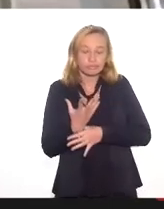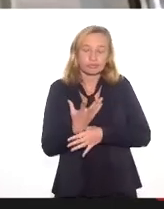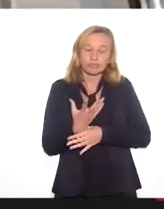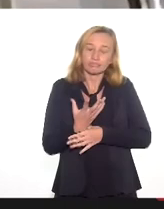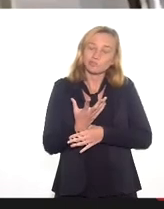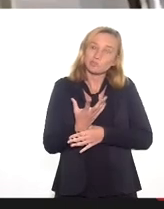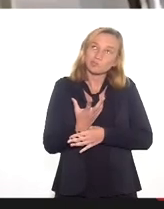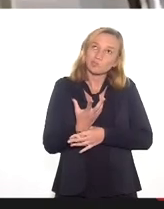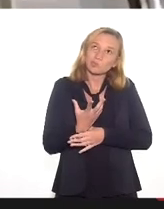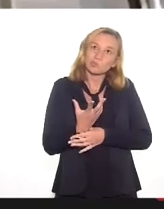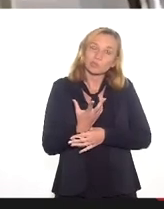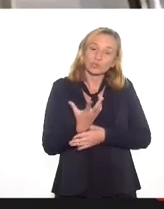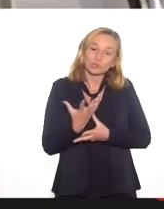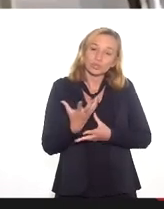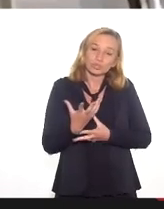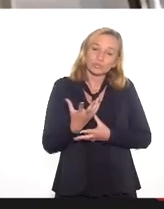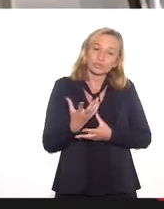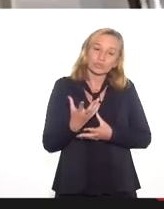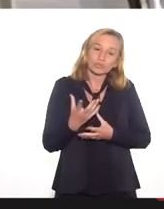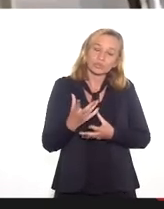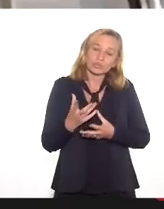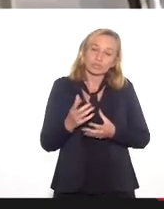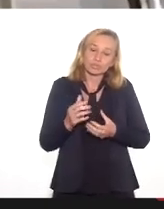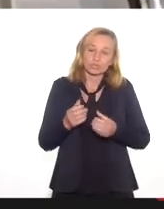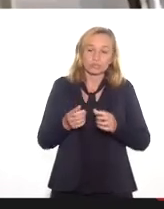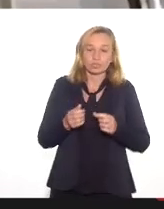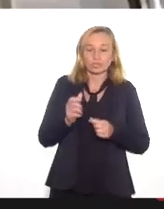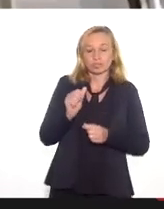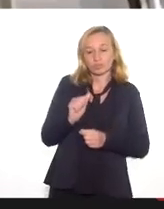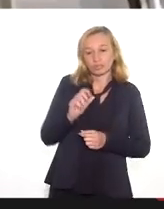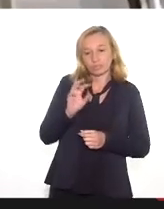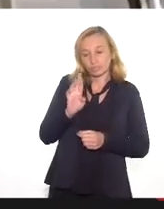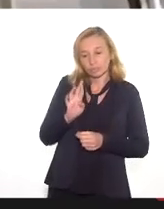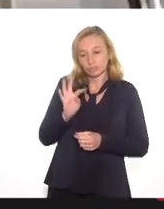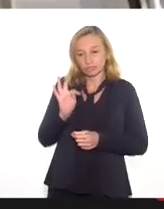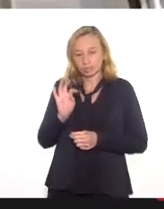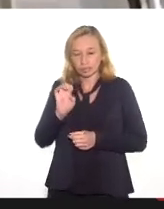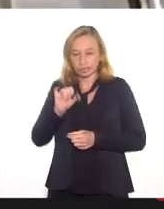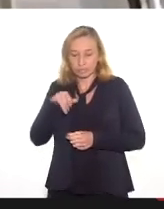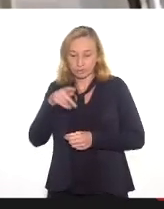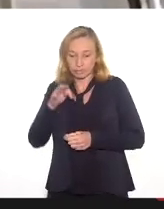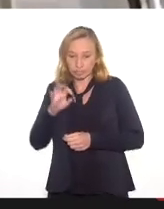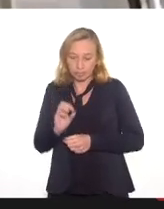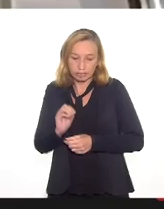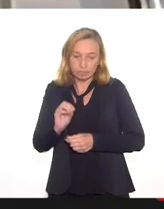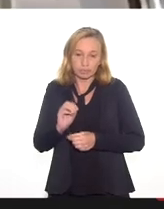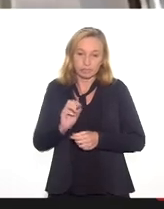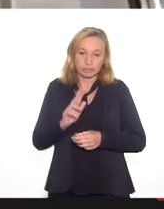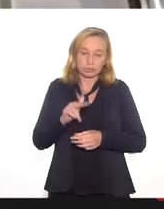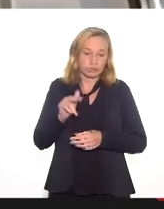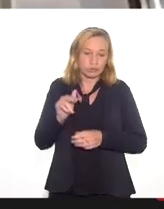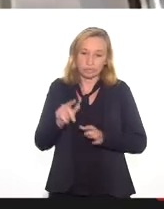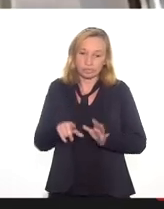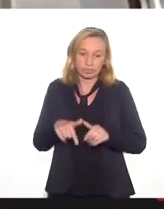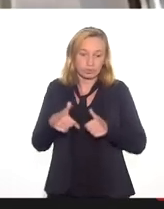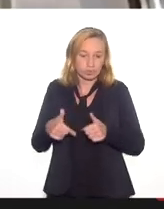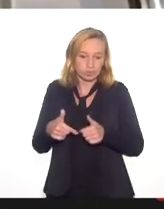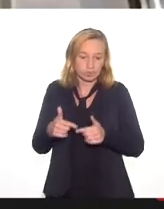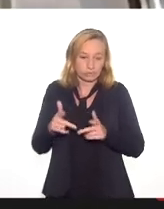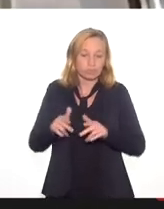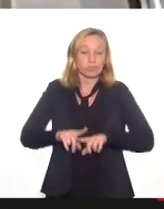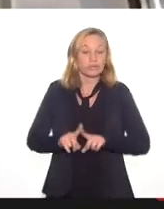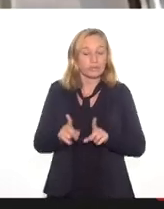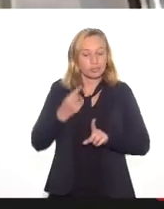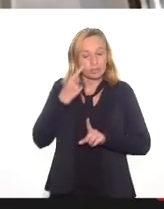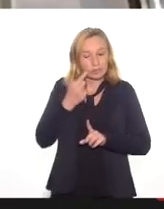pela aquisição de artesanatos e nunca foi tratada a essa altura e daí a gente vai